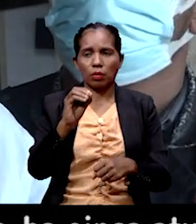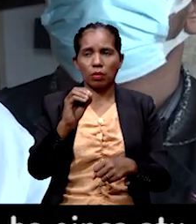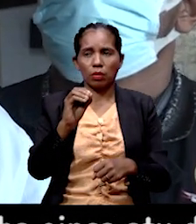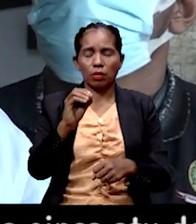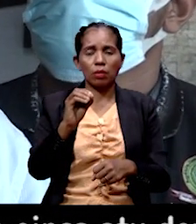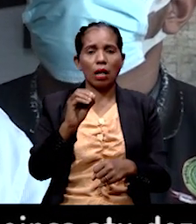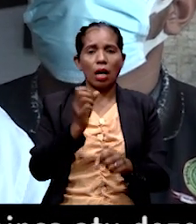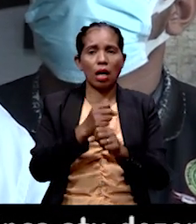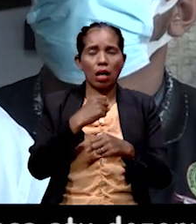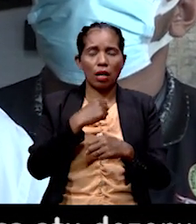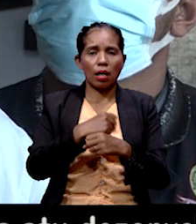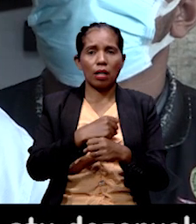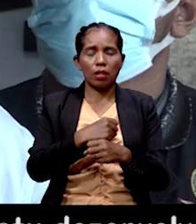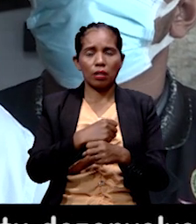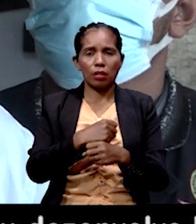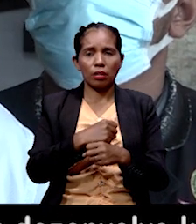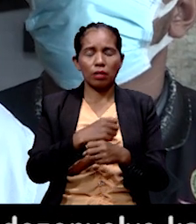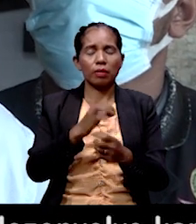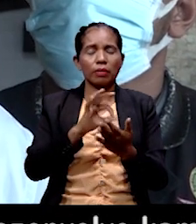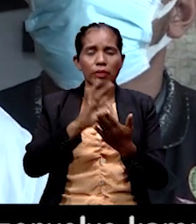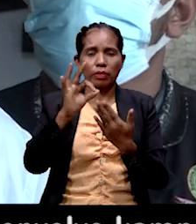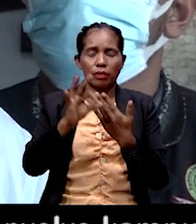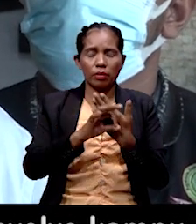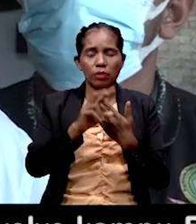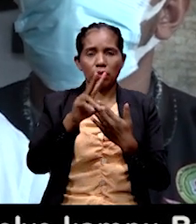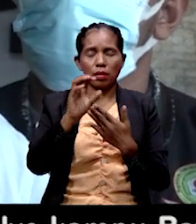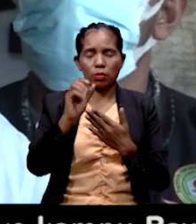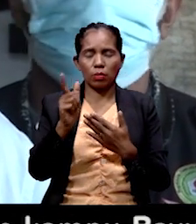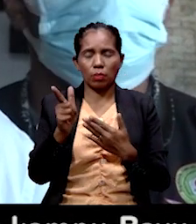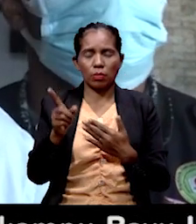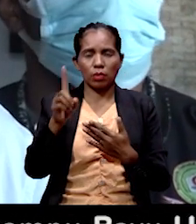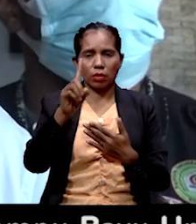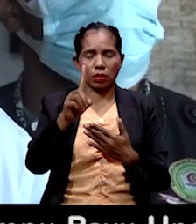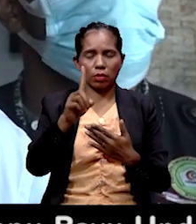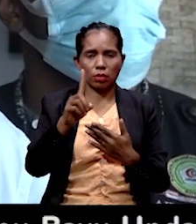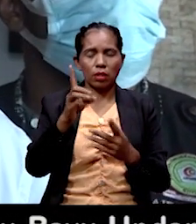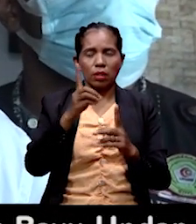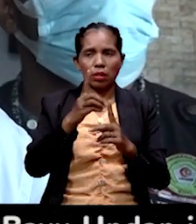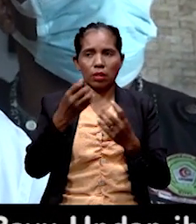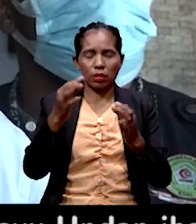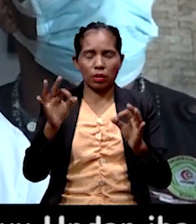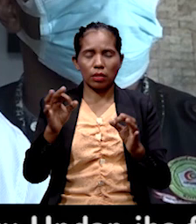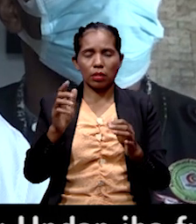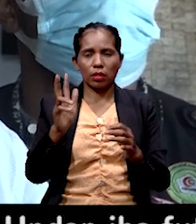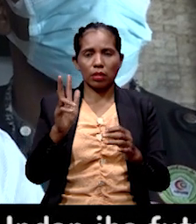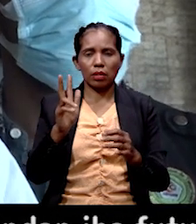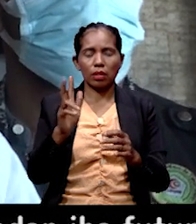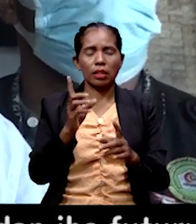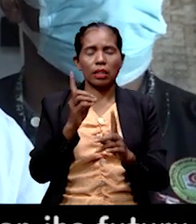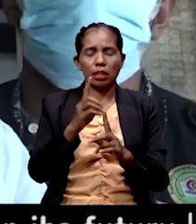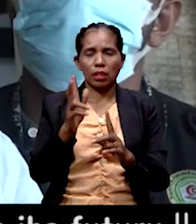ia fevereiro 2021. Nia data expire ia dia 30 de julho